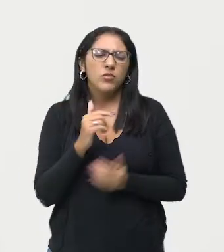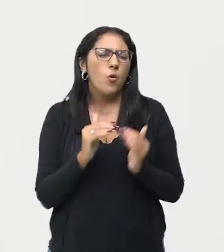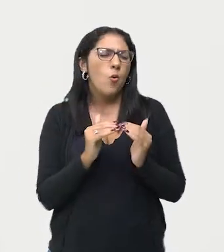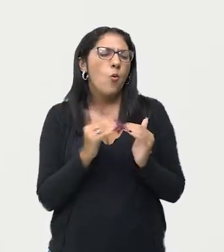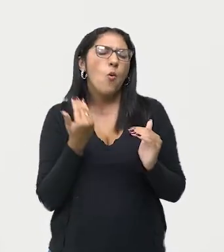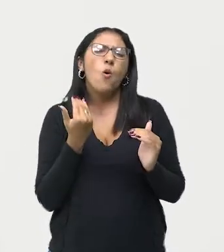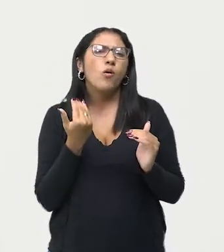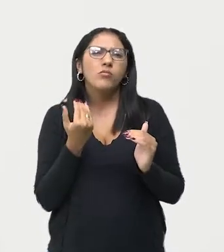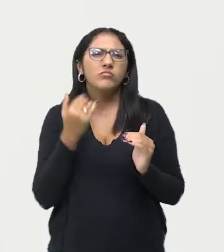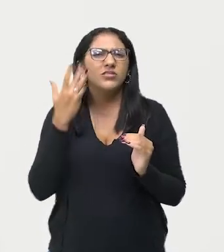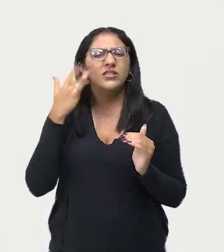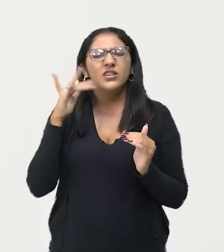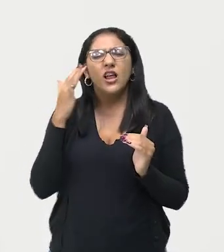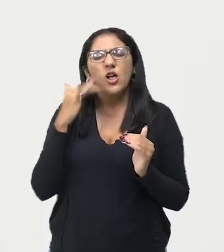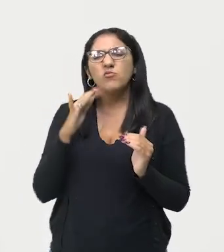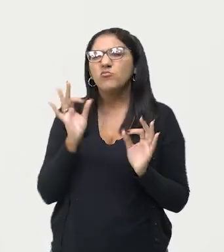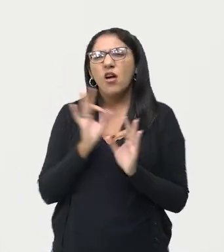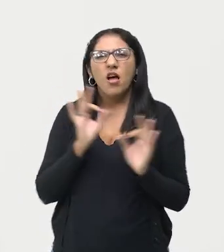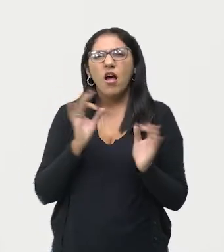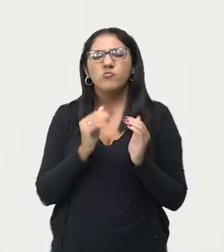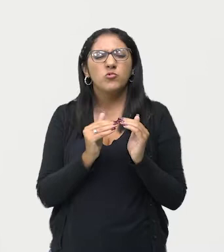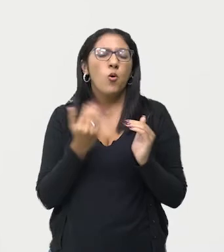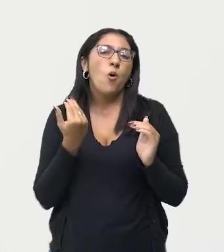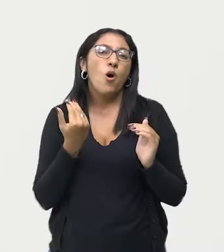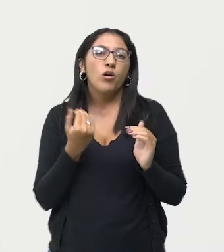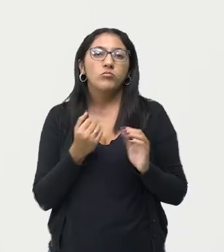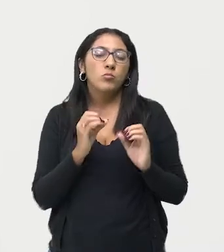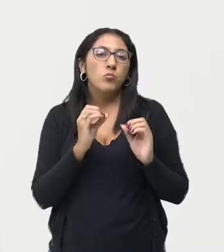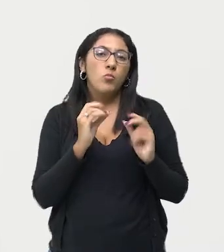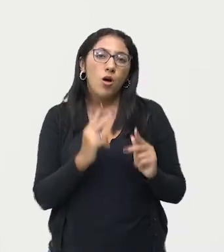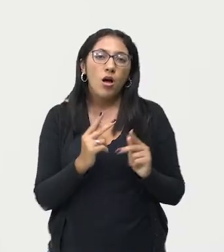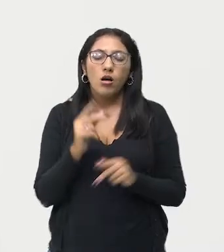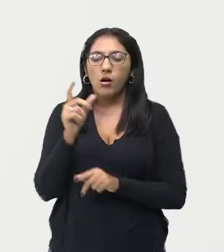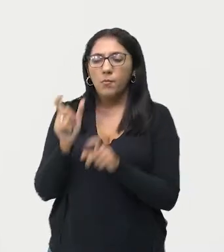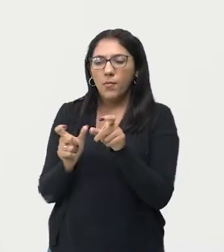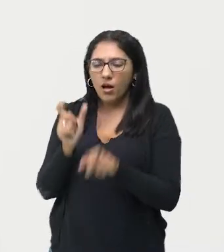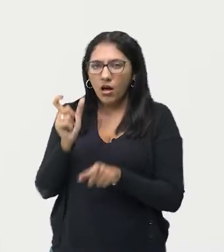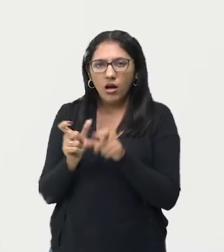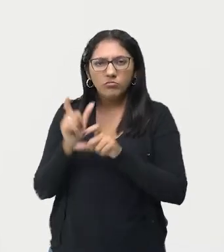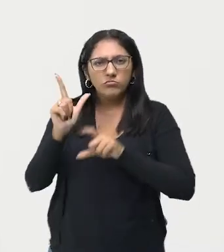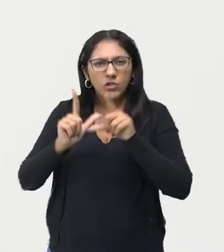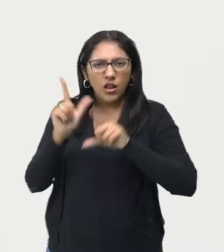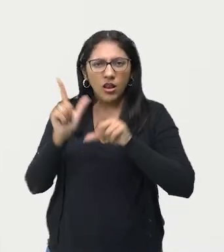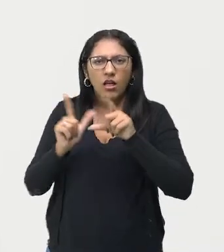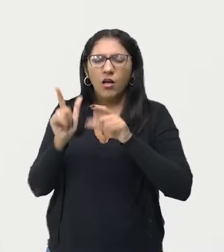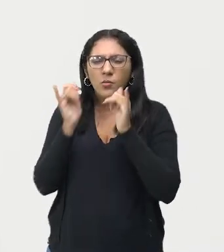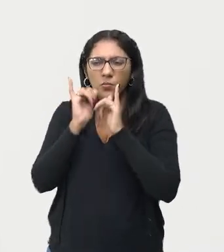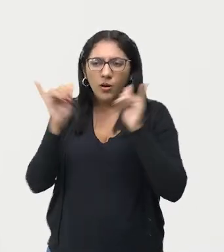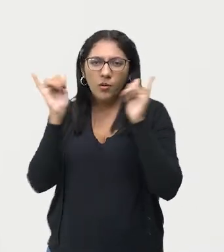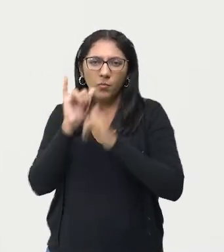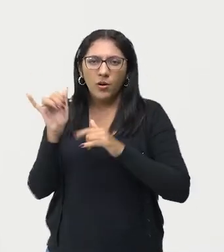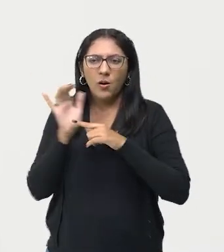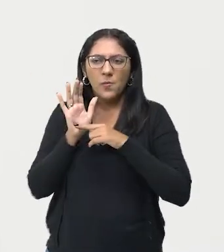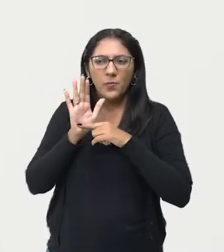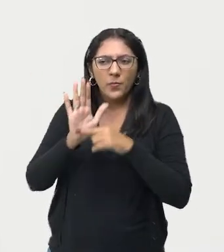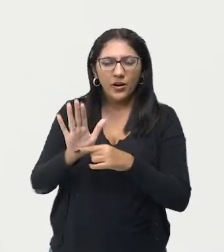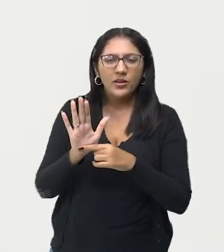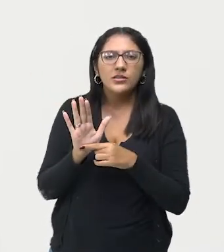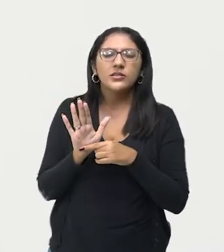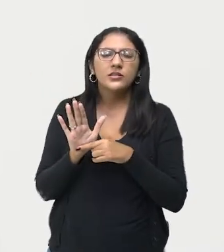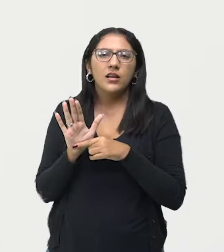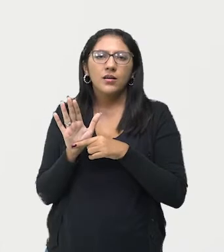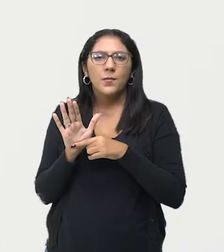não foi natural não, que, ok, os narradores narravam em tom